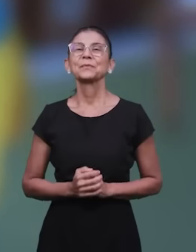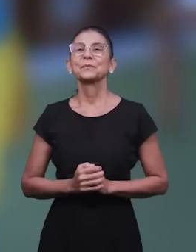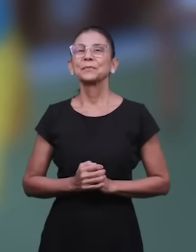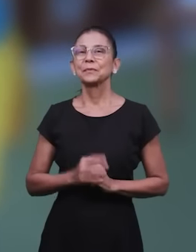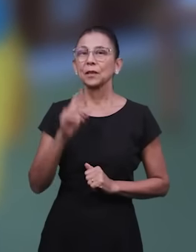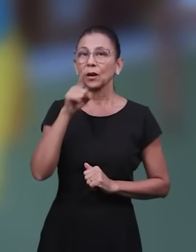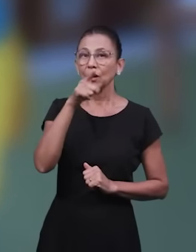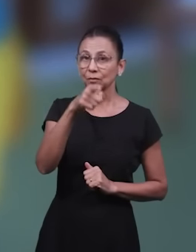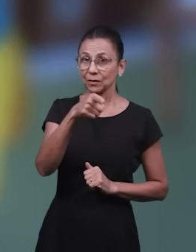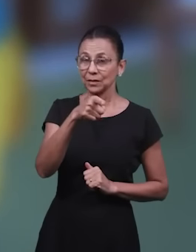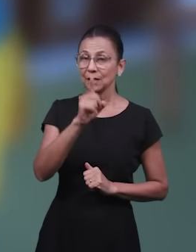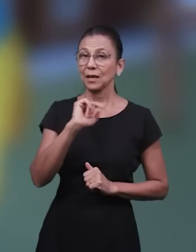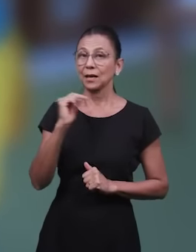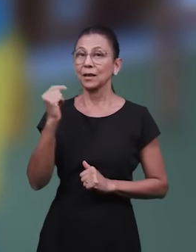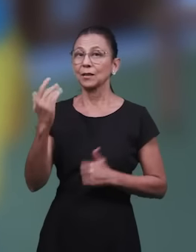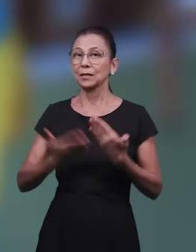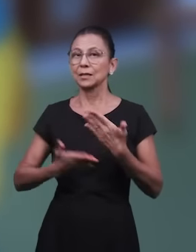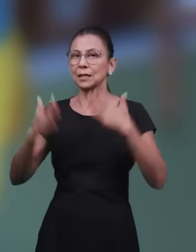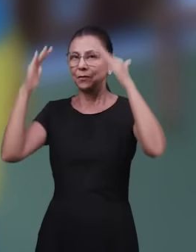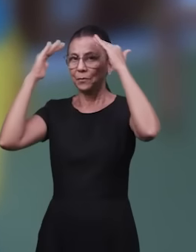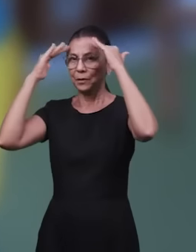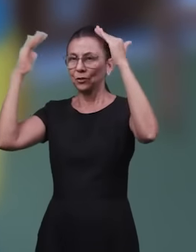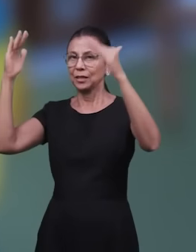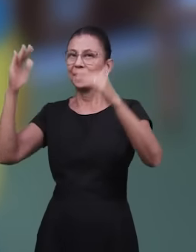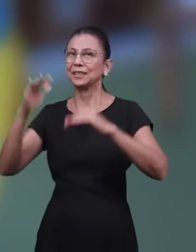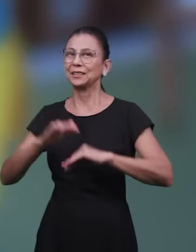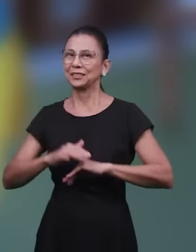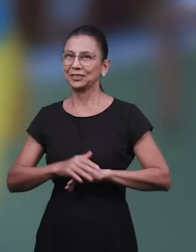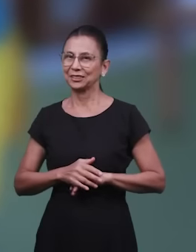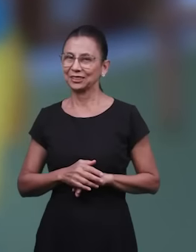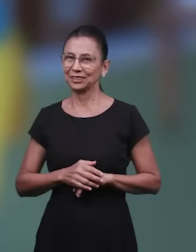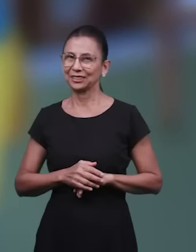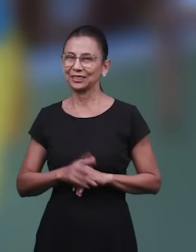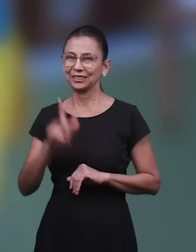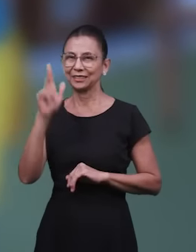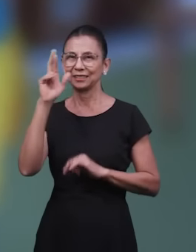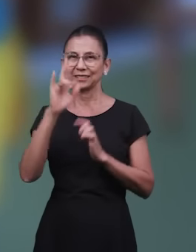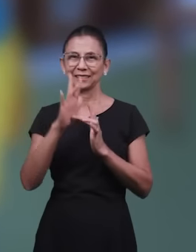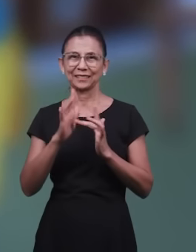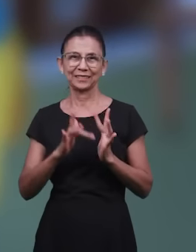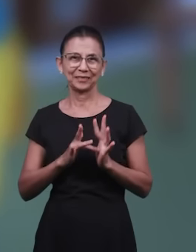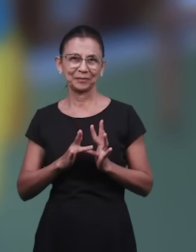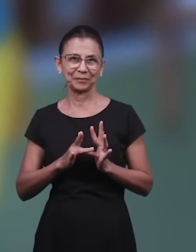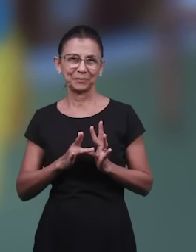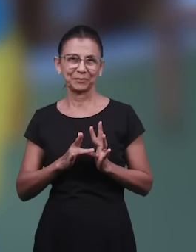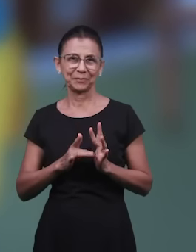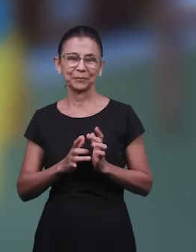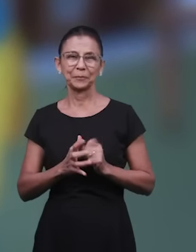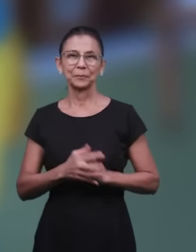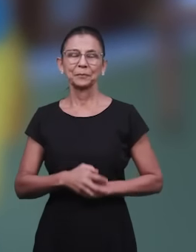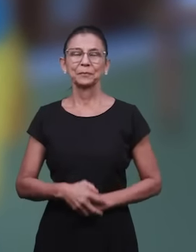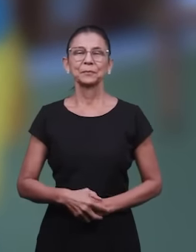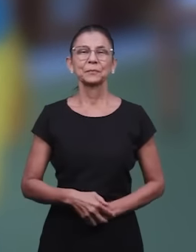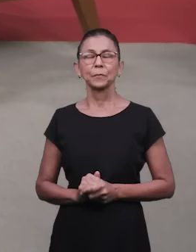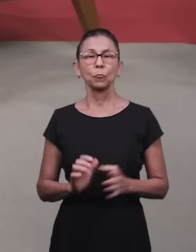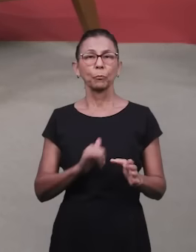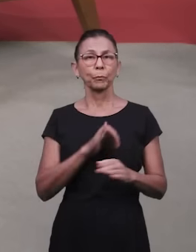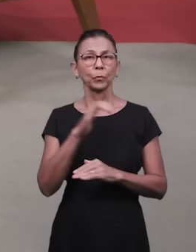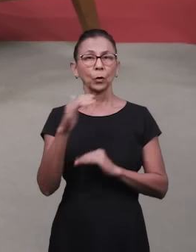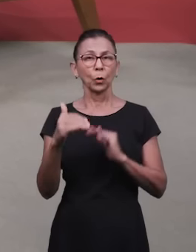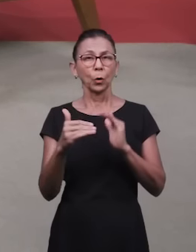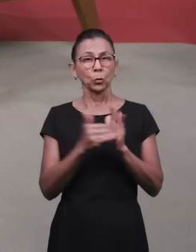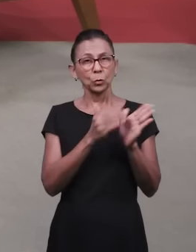Amém! Que você possa ser um servo obediente à voz do Senhor. A paz do Senhor.